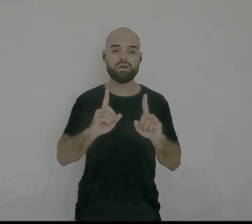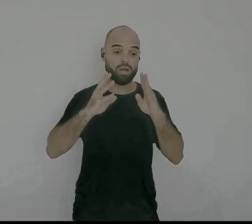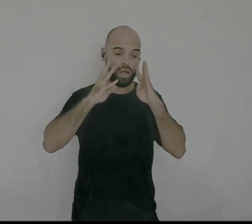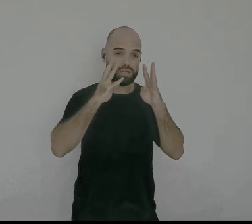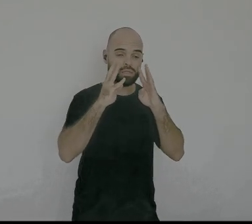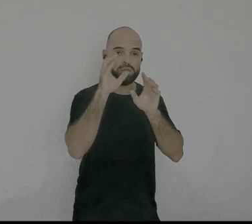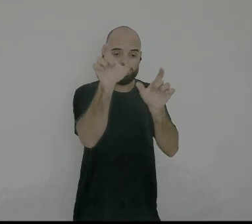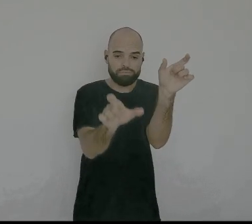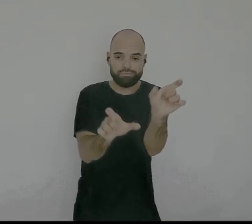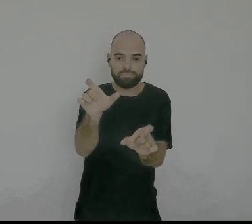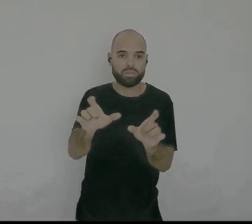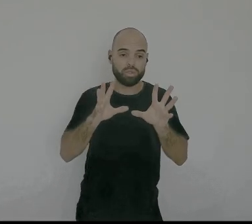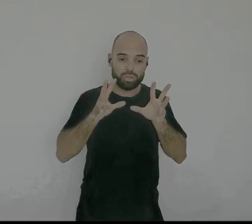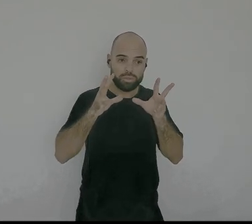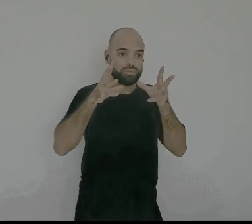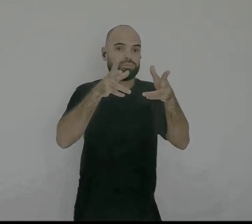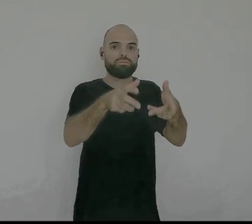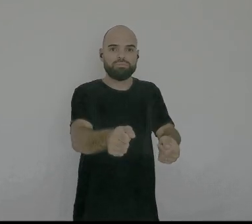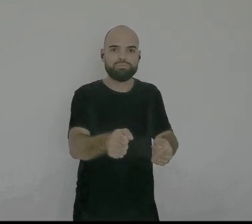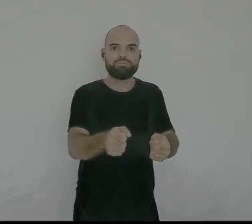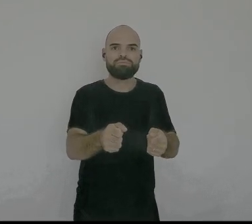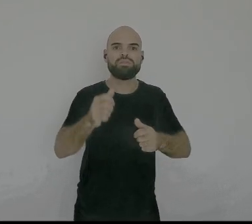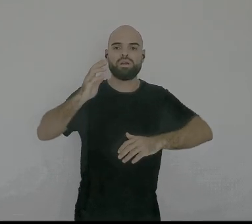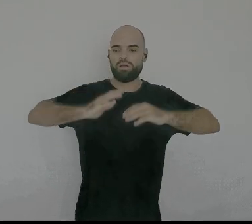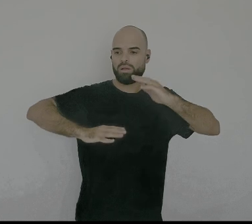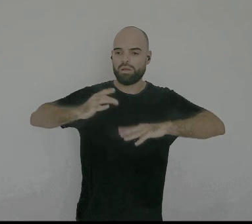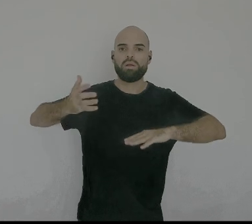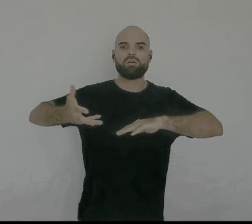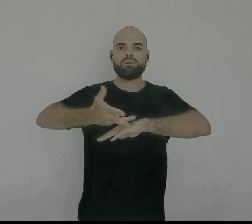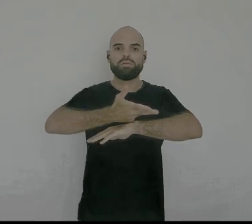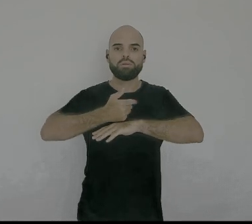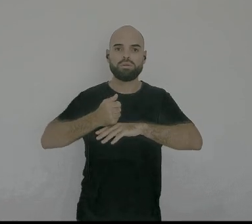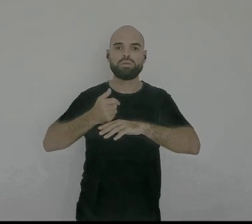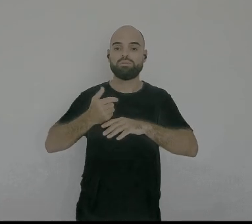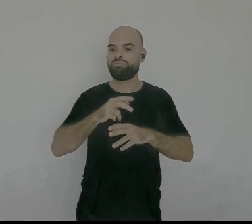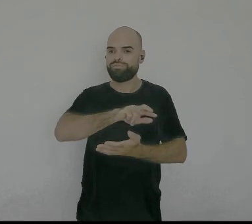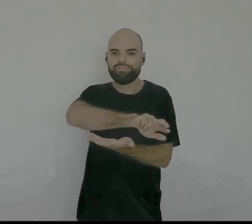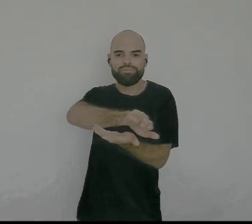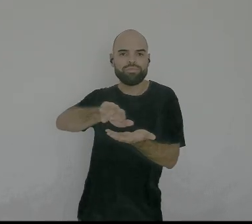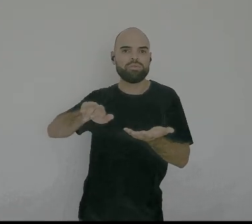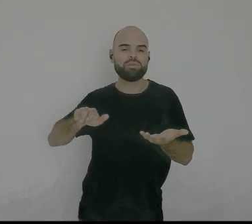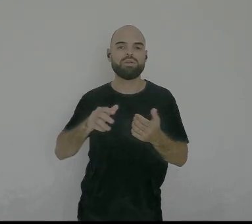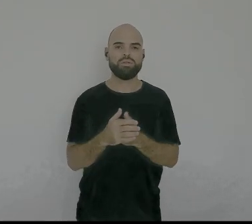forma interdisciplinar. E muito importante, essa